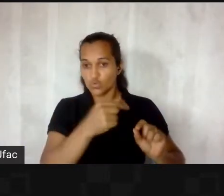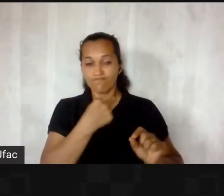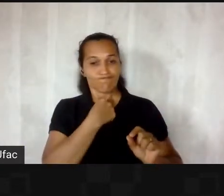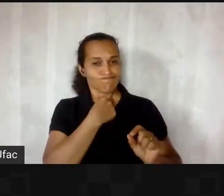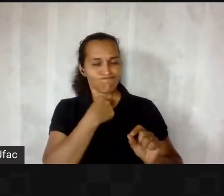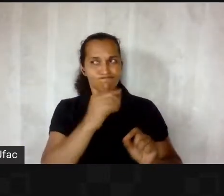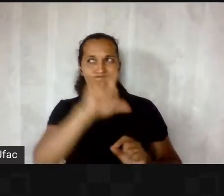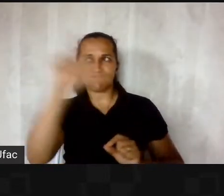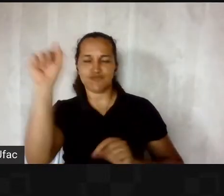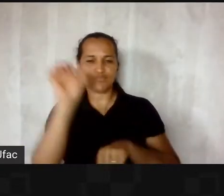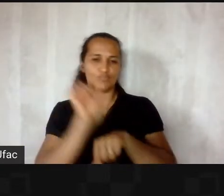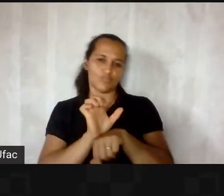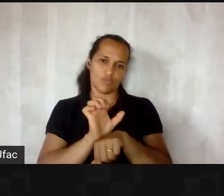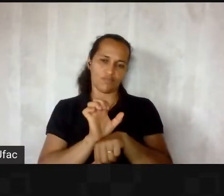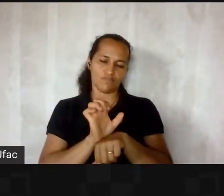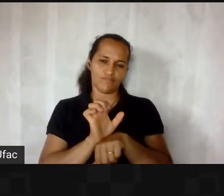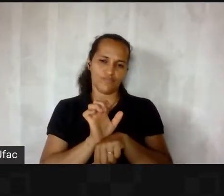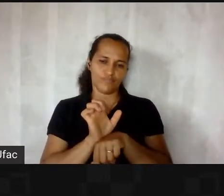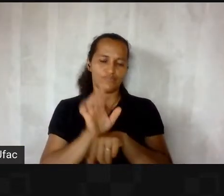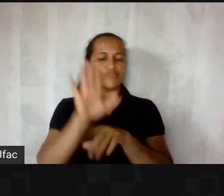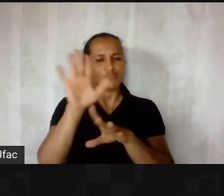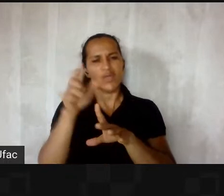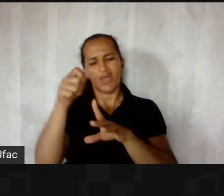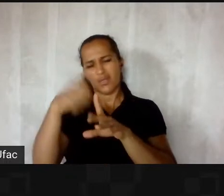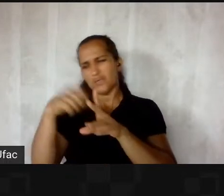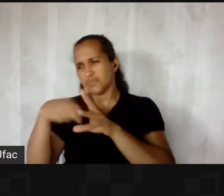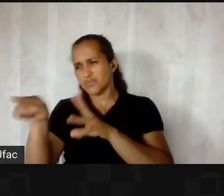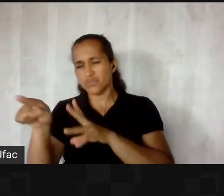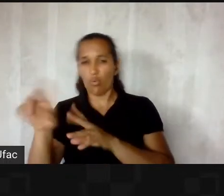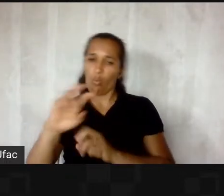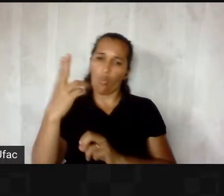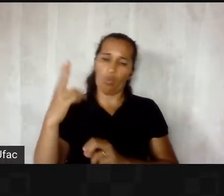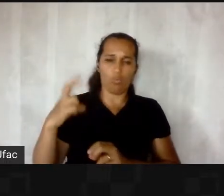por muito tempo, por motivos pessoais.